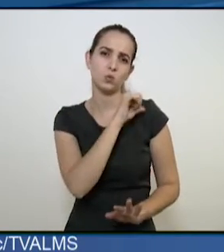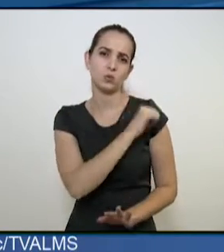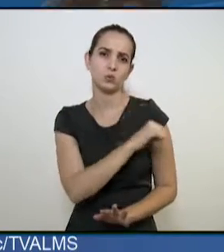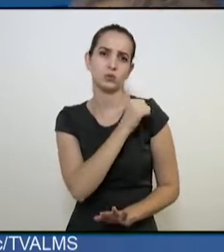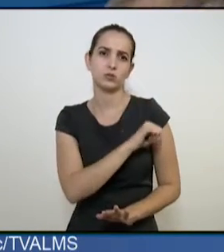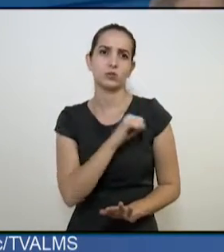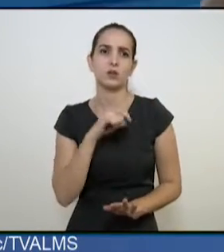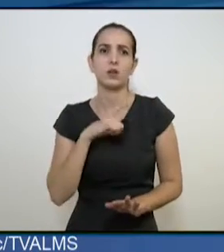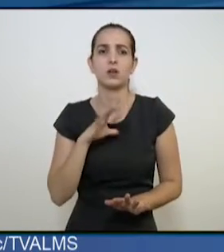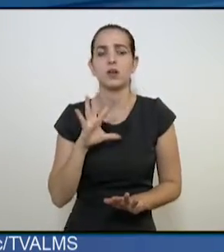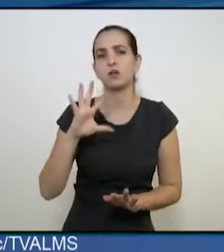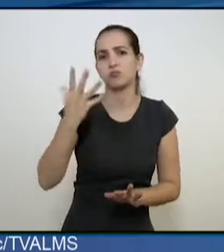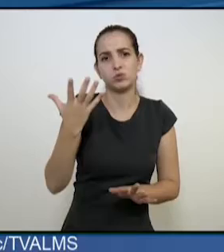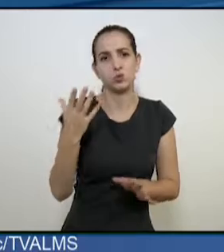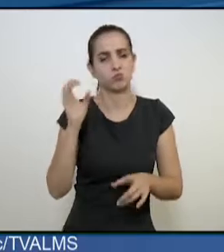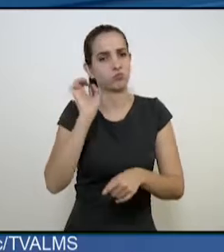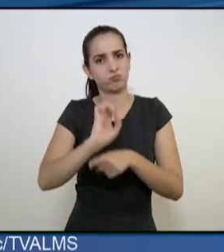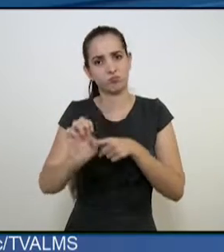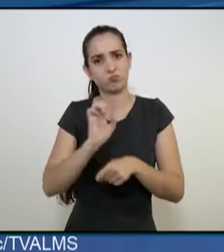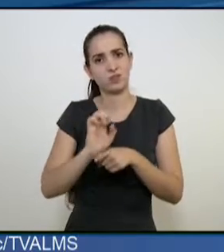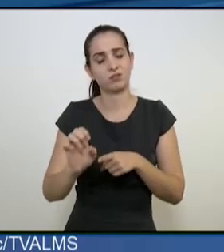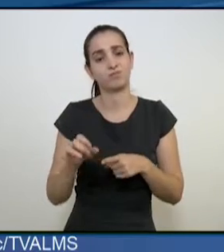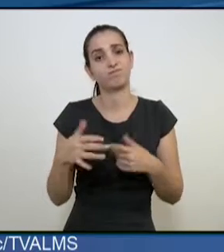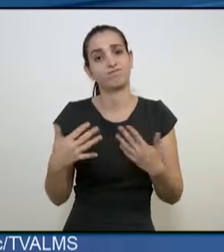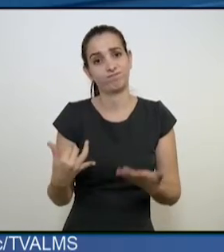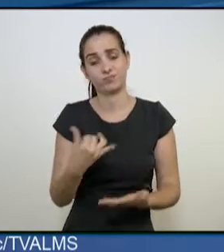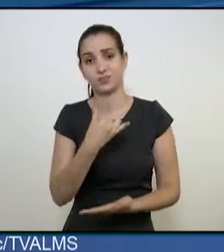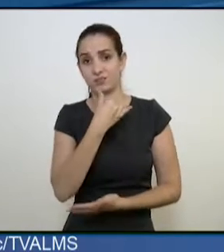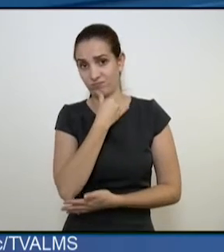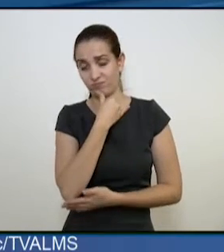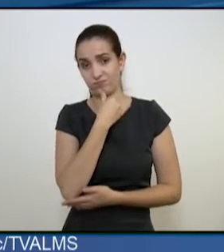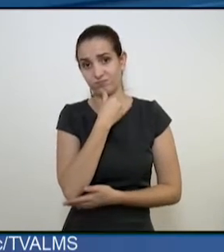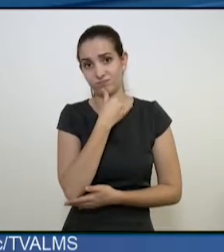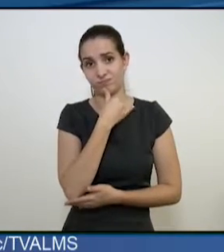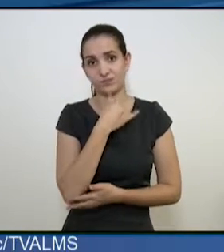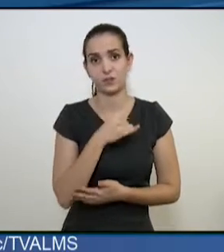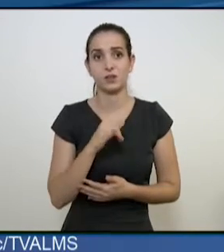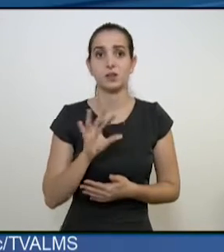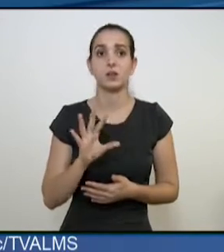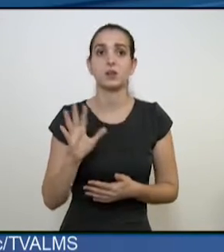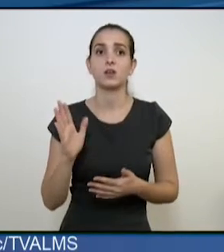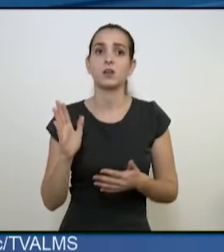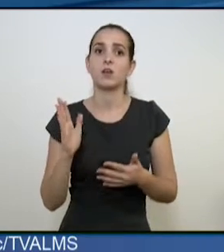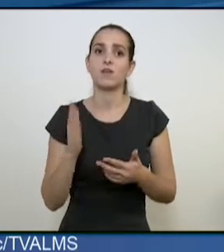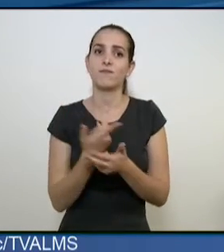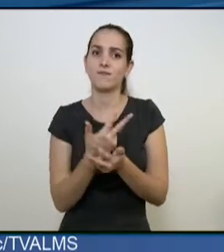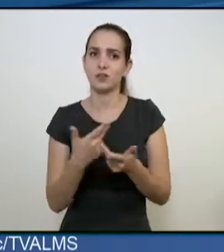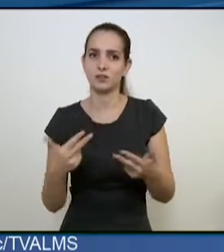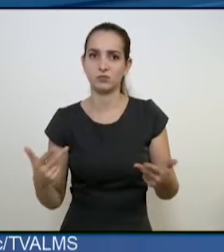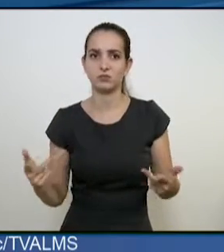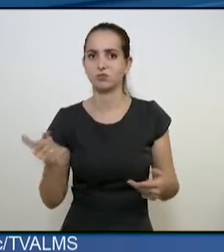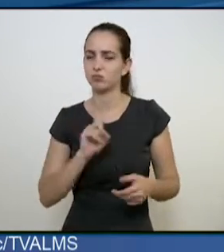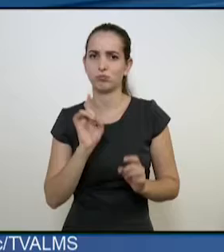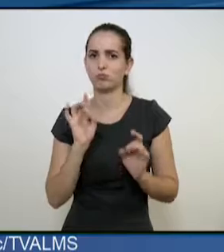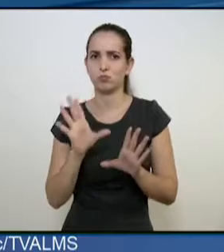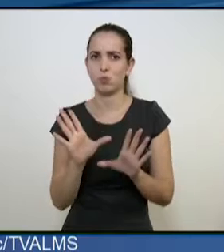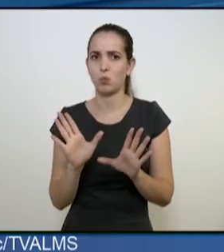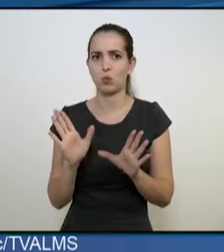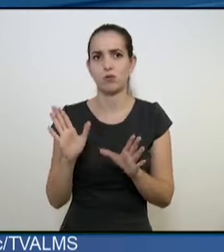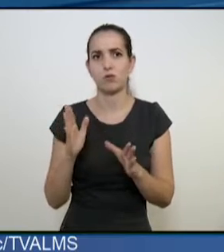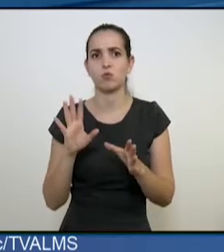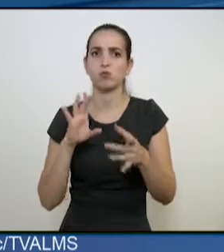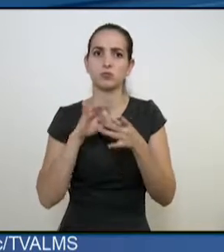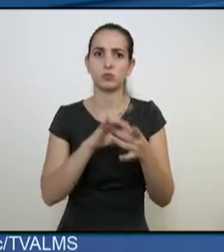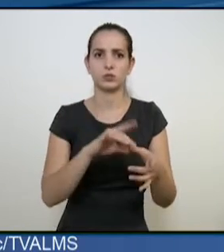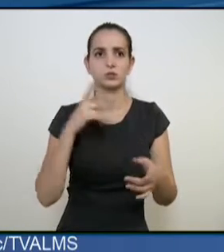um estado, infelizmente, que as coisas, não só pelo quadro político, que lá foi